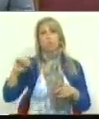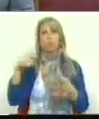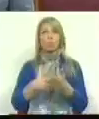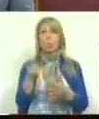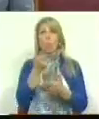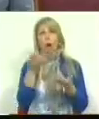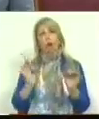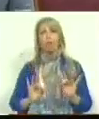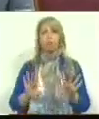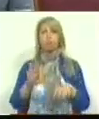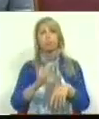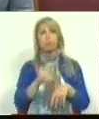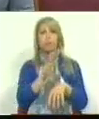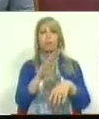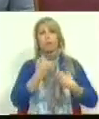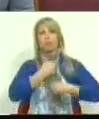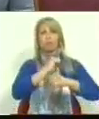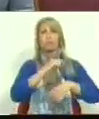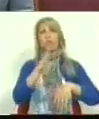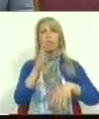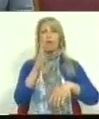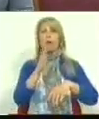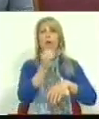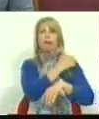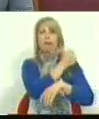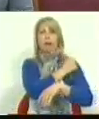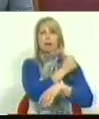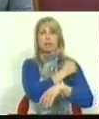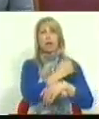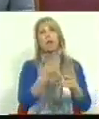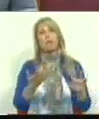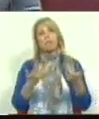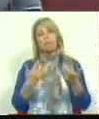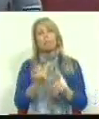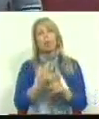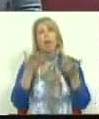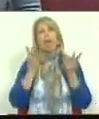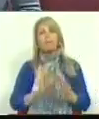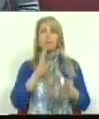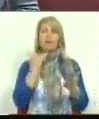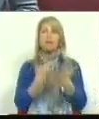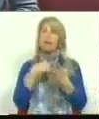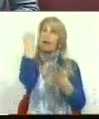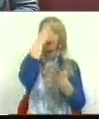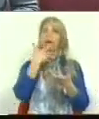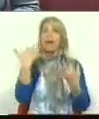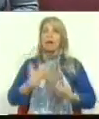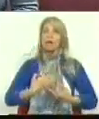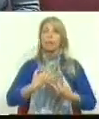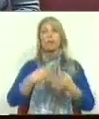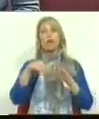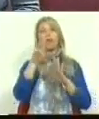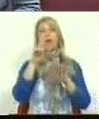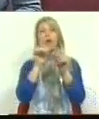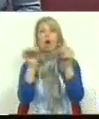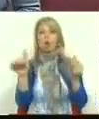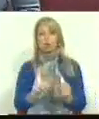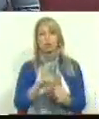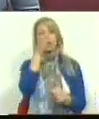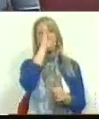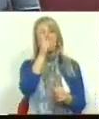dar segurança, confiança e credibilidade ao sistema. É sabido que um dos fatores que mais dissuade